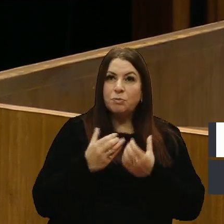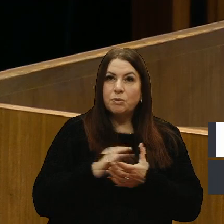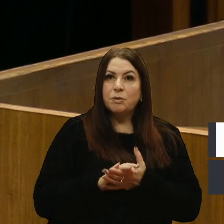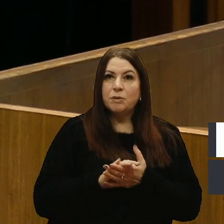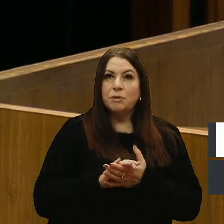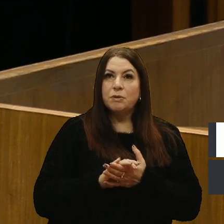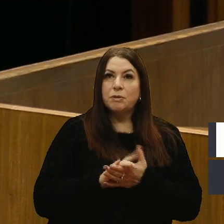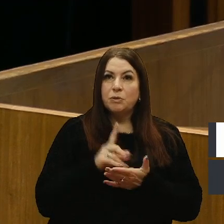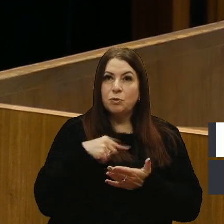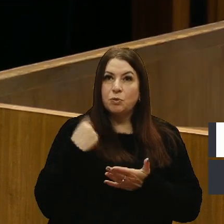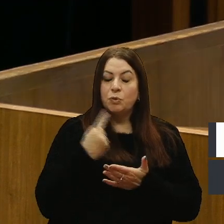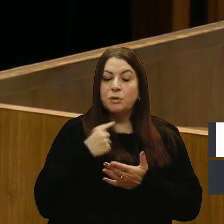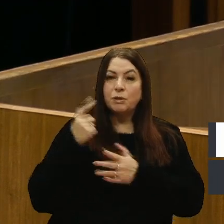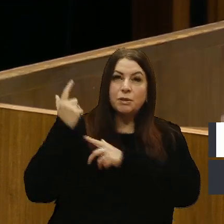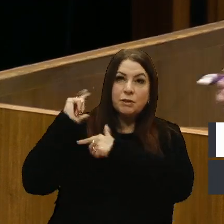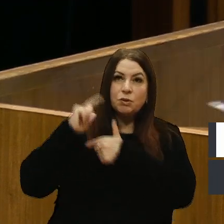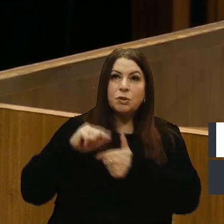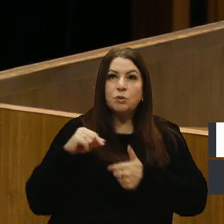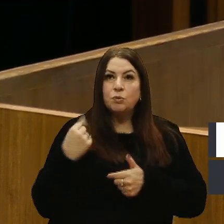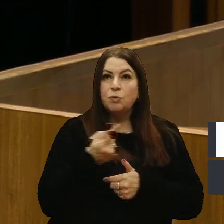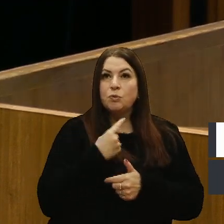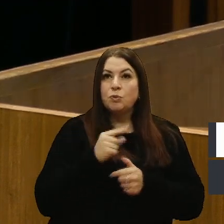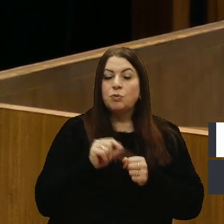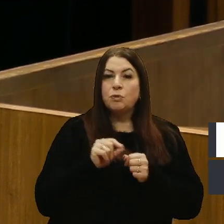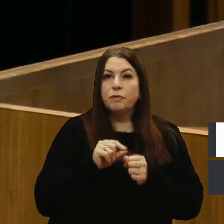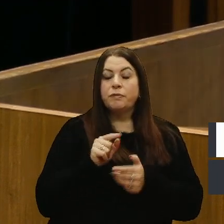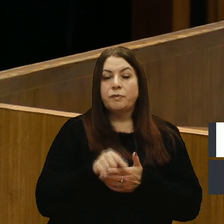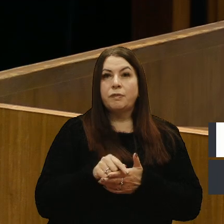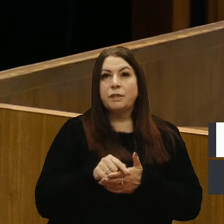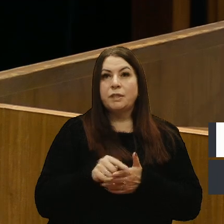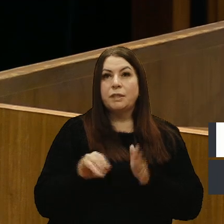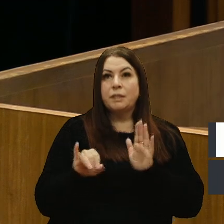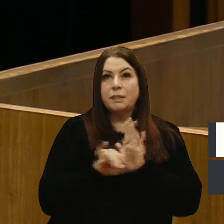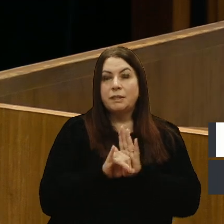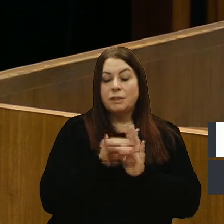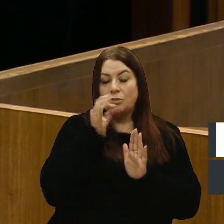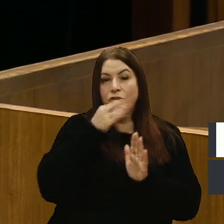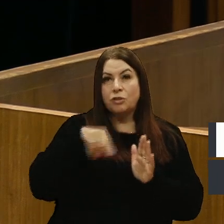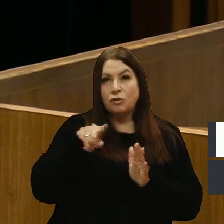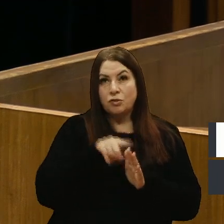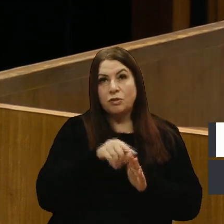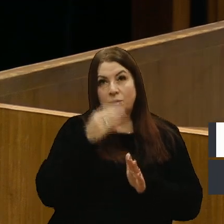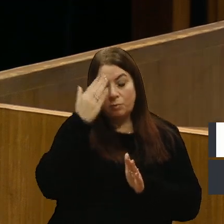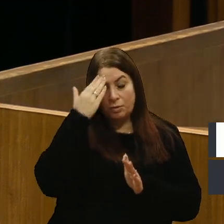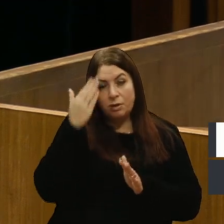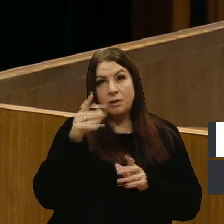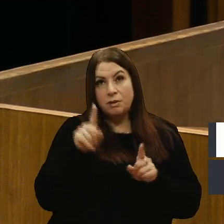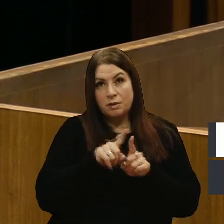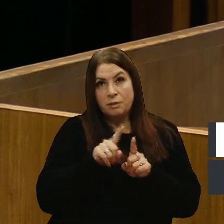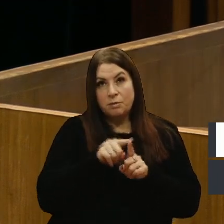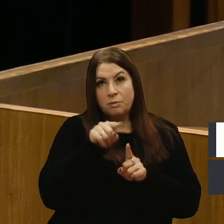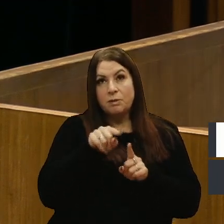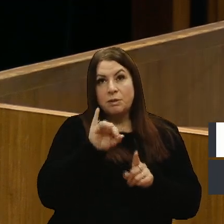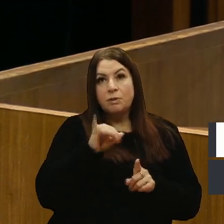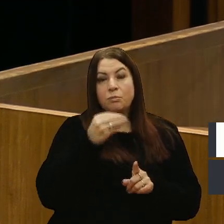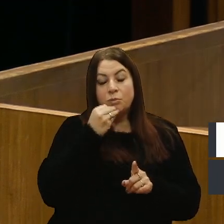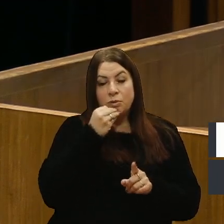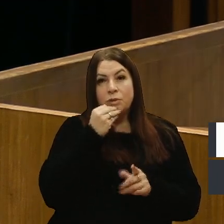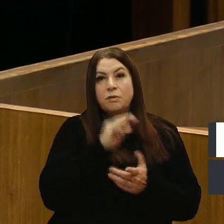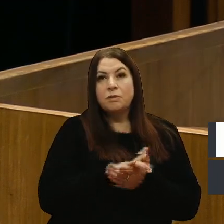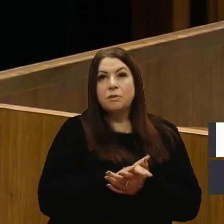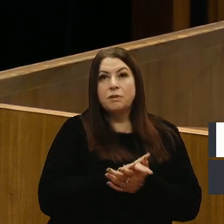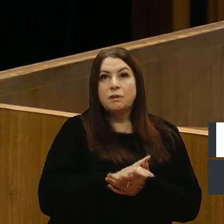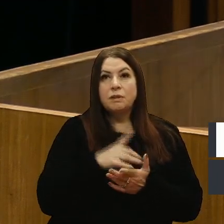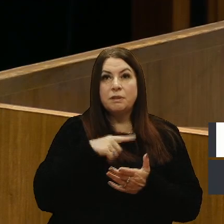com as nossas tradições, com tudo aquilo que forma a identidade de Caxias do Sul. Então, muito obrigada também por essa oportunidade